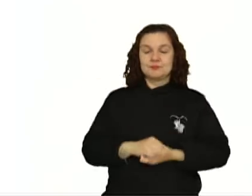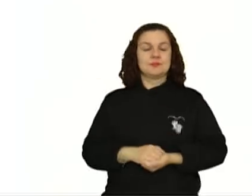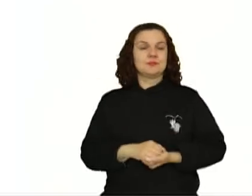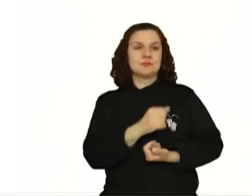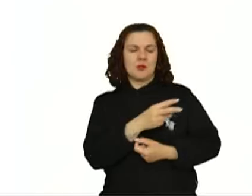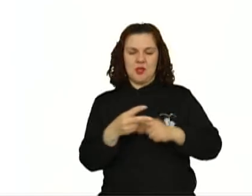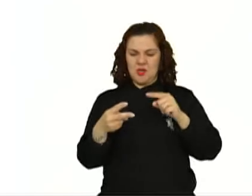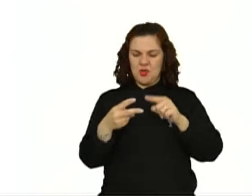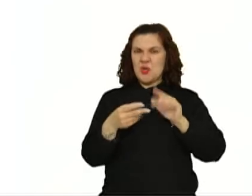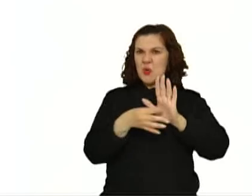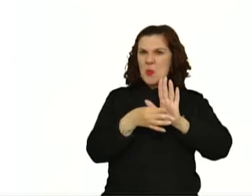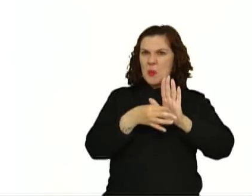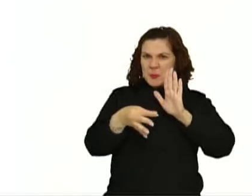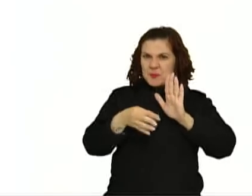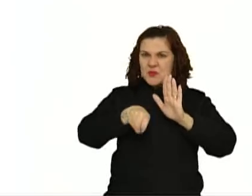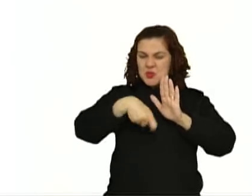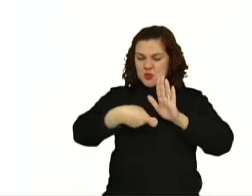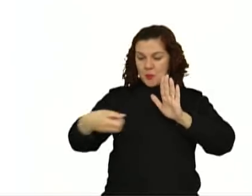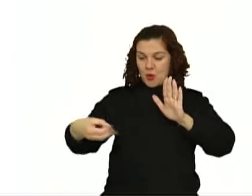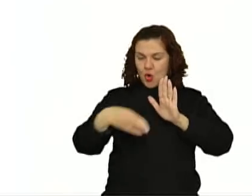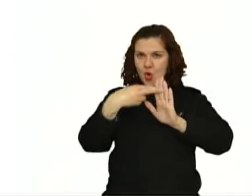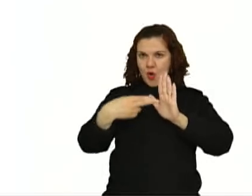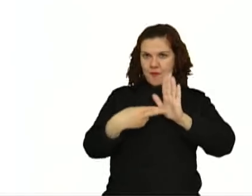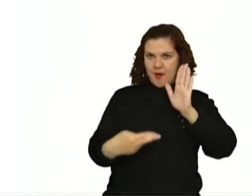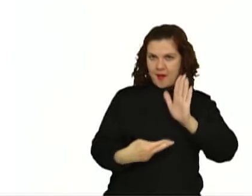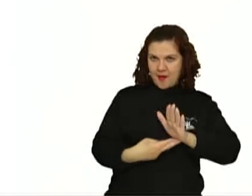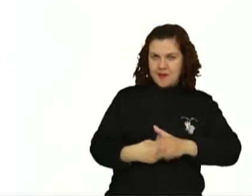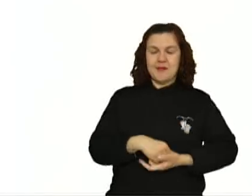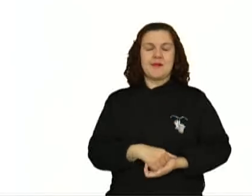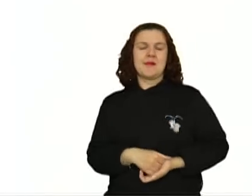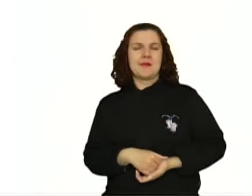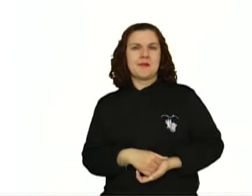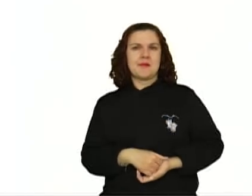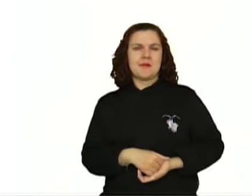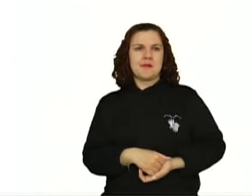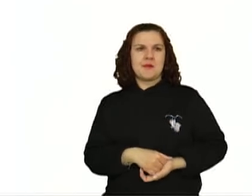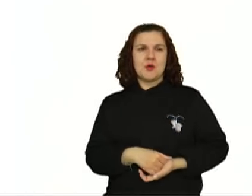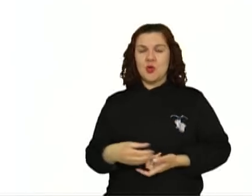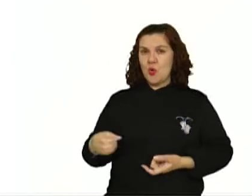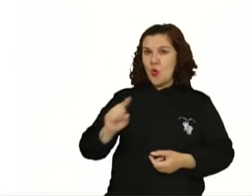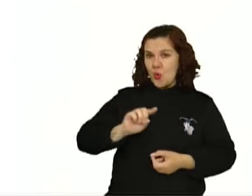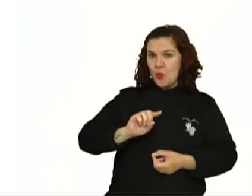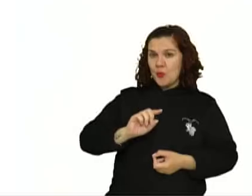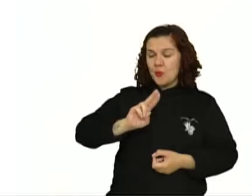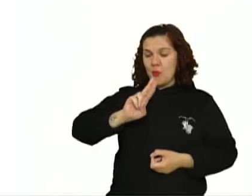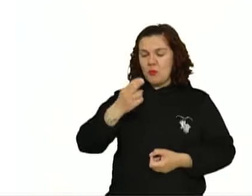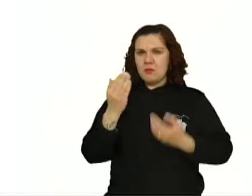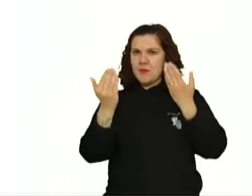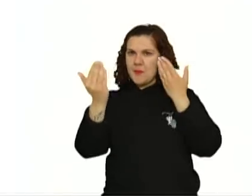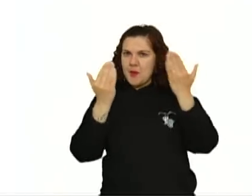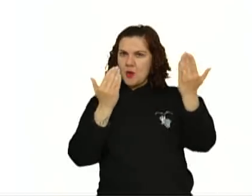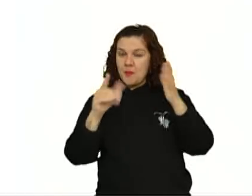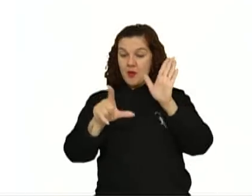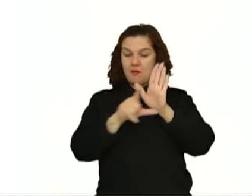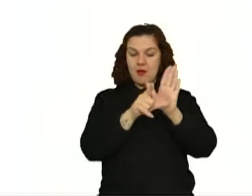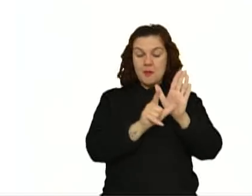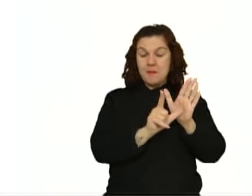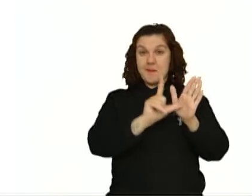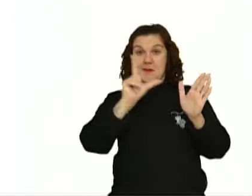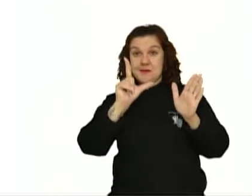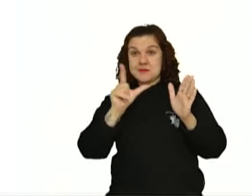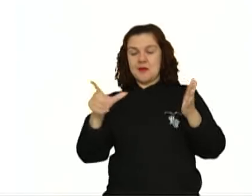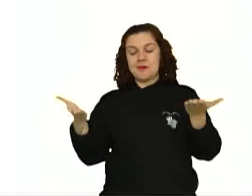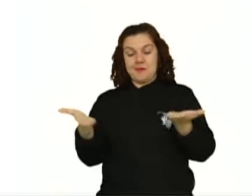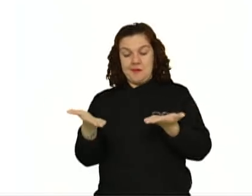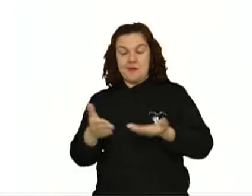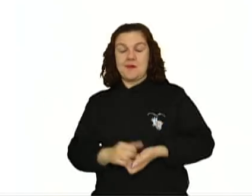uma crítica sobre a nova regra para o transporte de animais silvestres ou uma comparação entre a lei anterior e